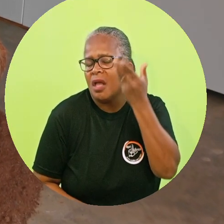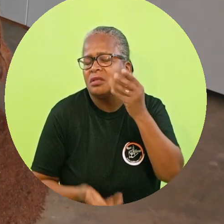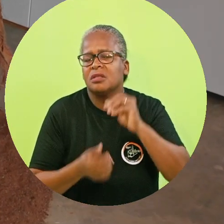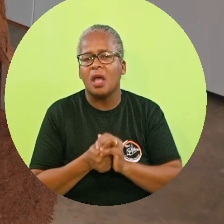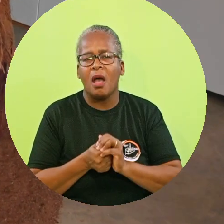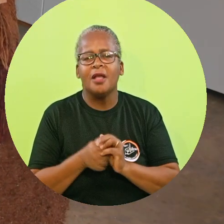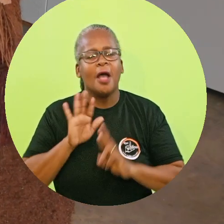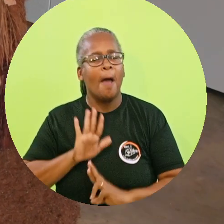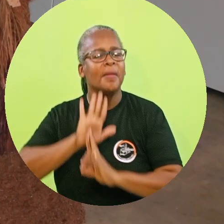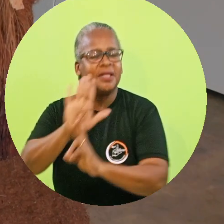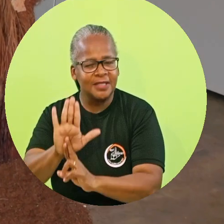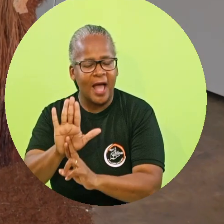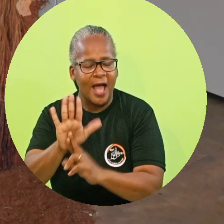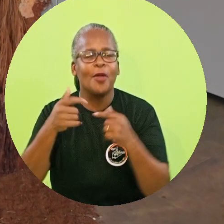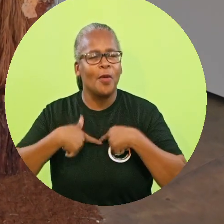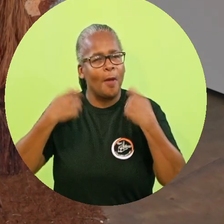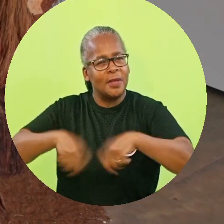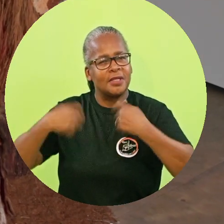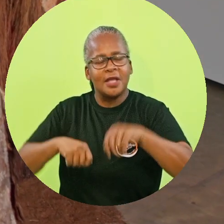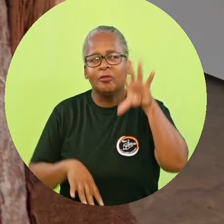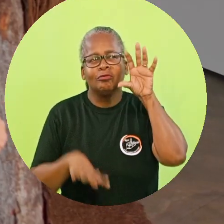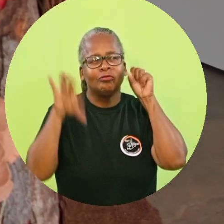apresentaram e eu precisei escutá-las.